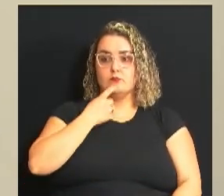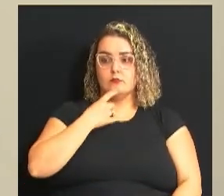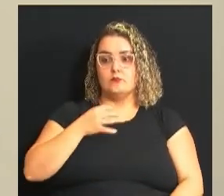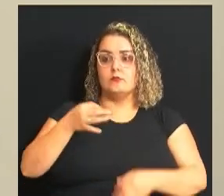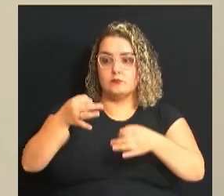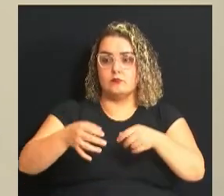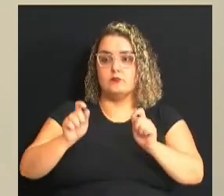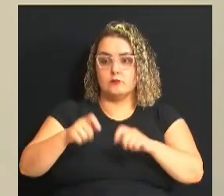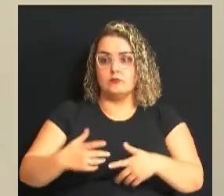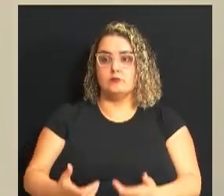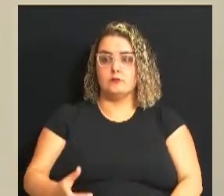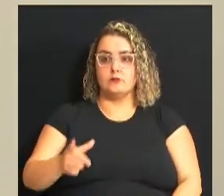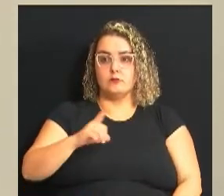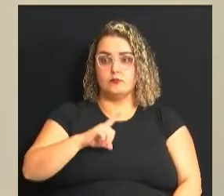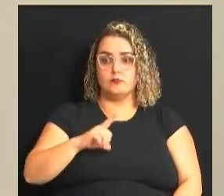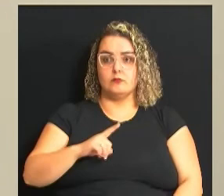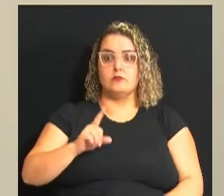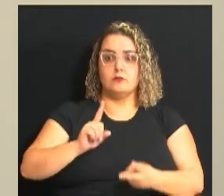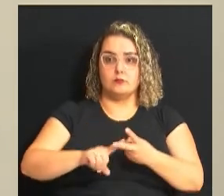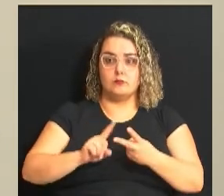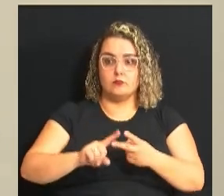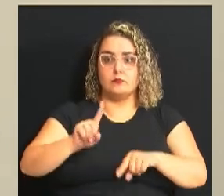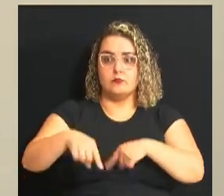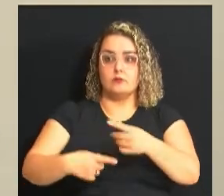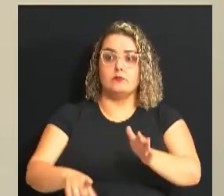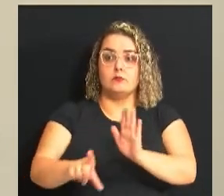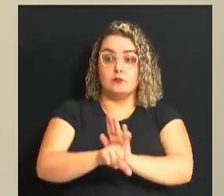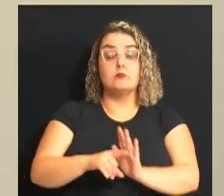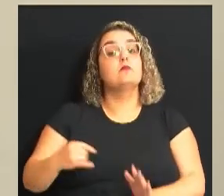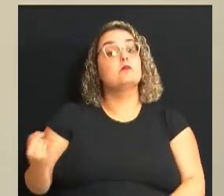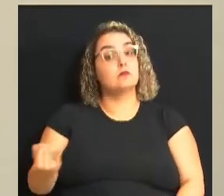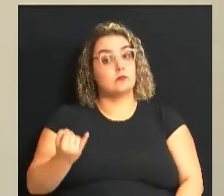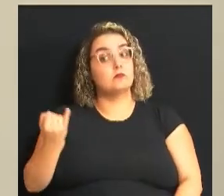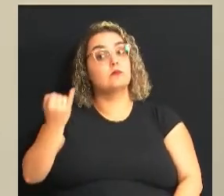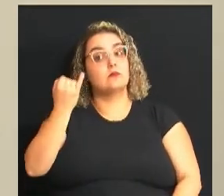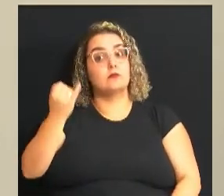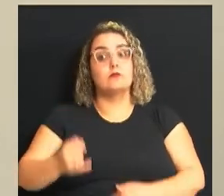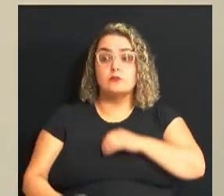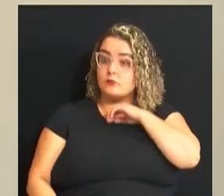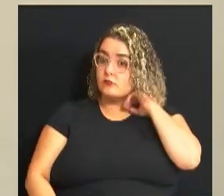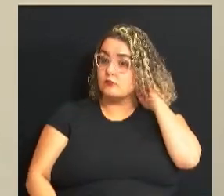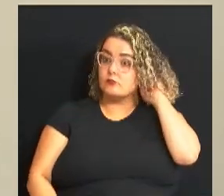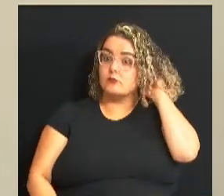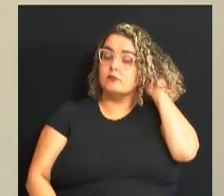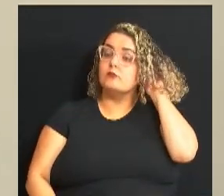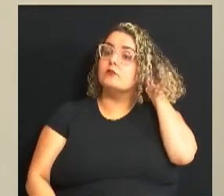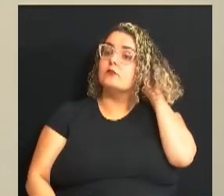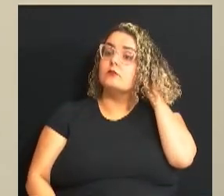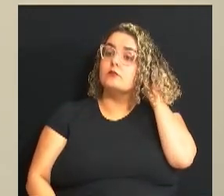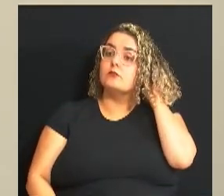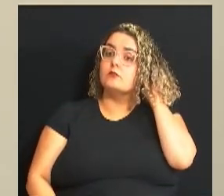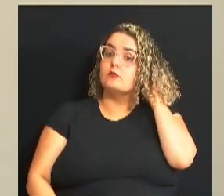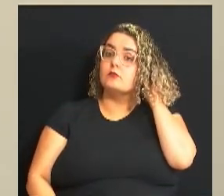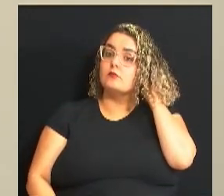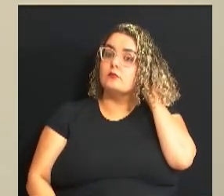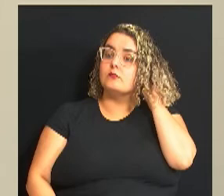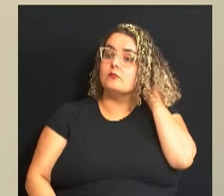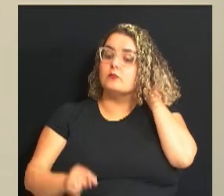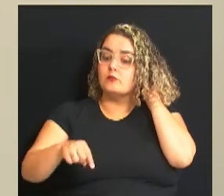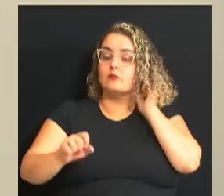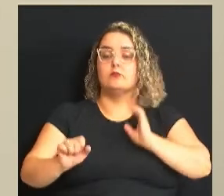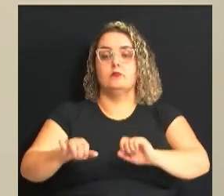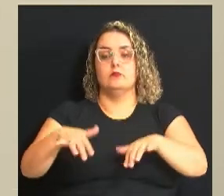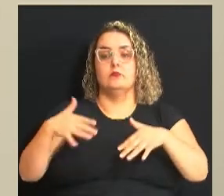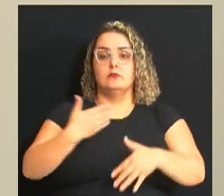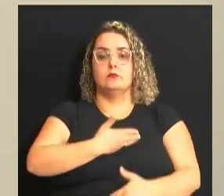eficiente. Nós tivemos também uma outra lei muito importante que foi debatida nesta manhã, nesta audiência pública,